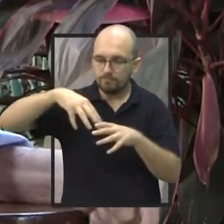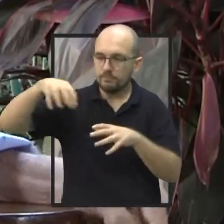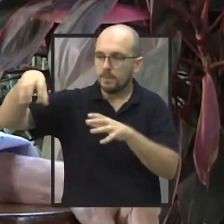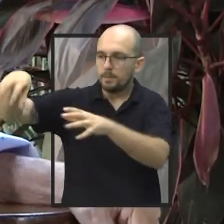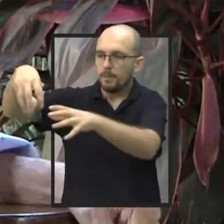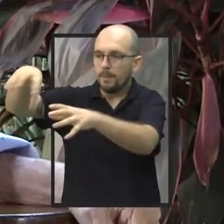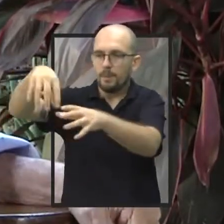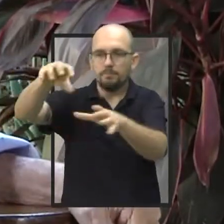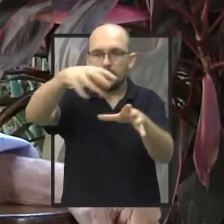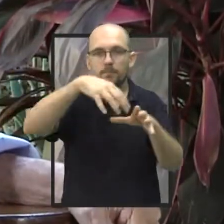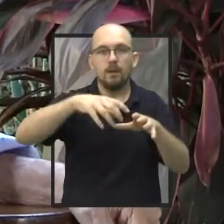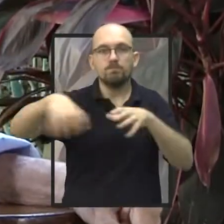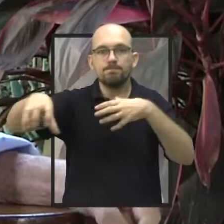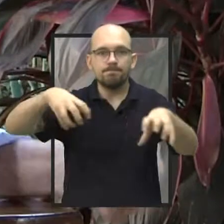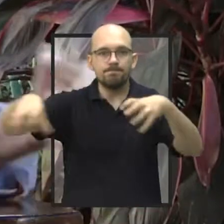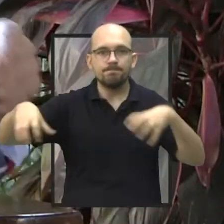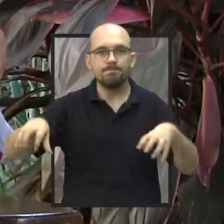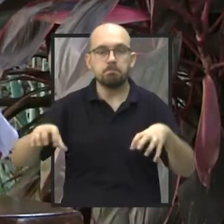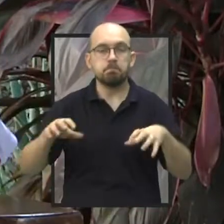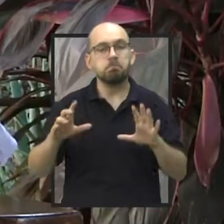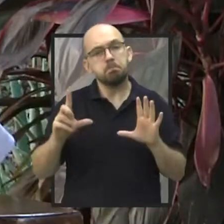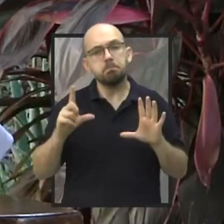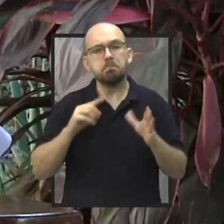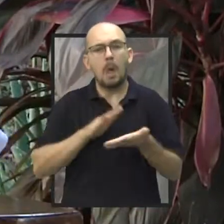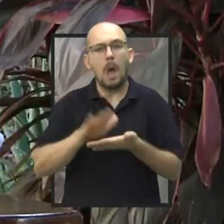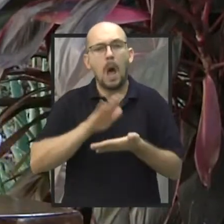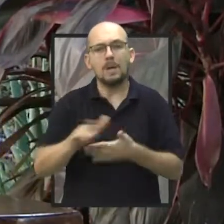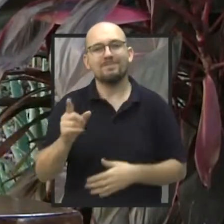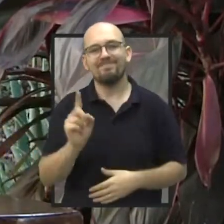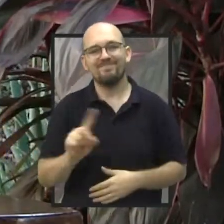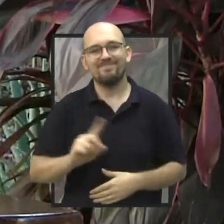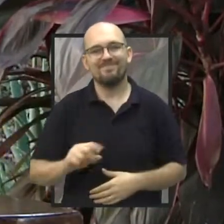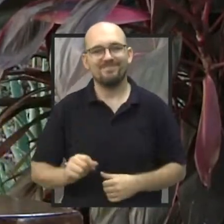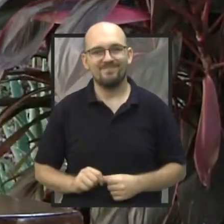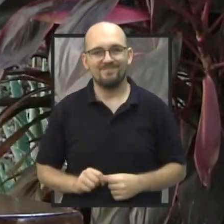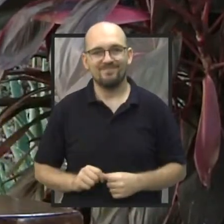ter despesa. No distrital puro,